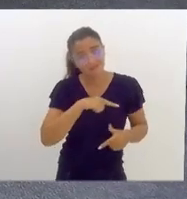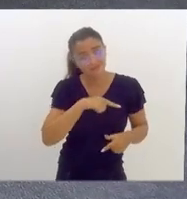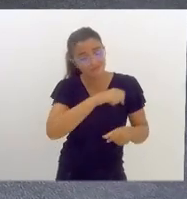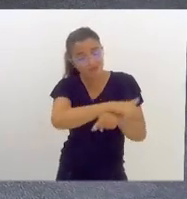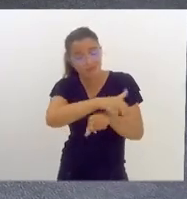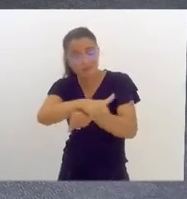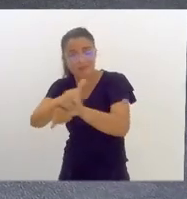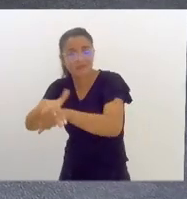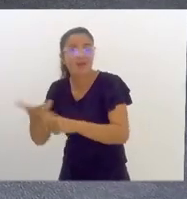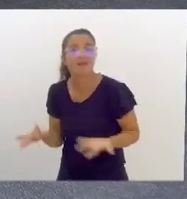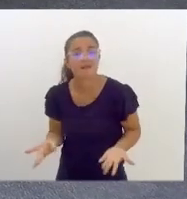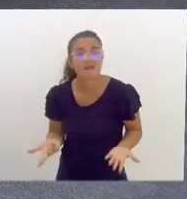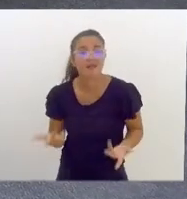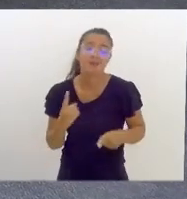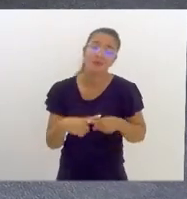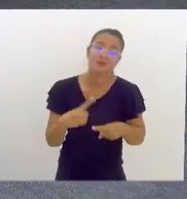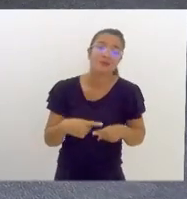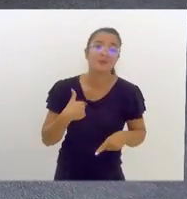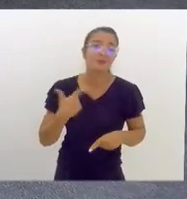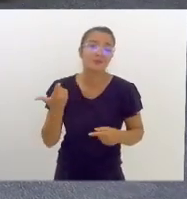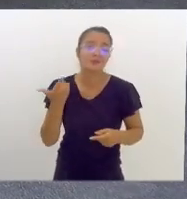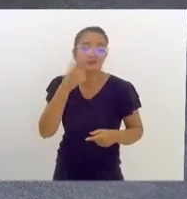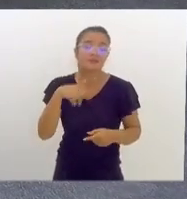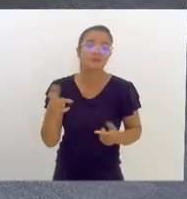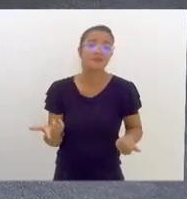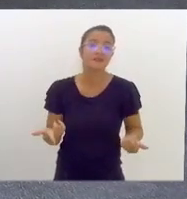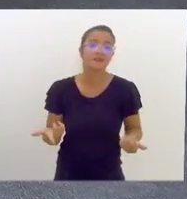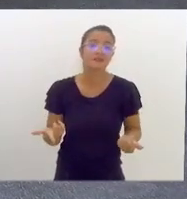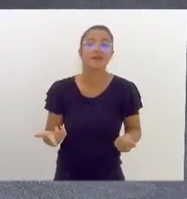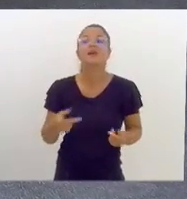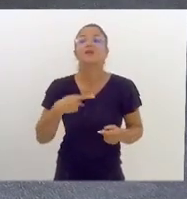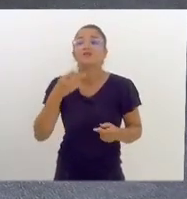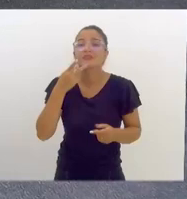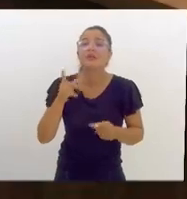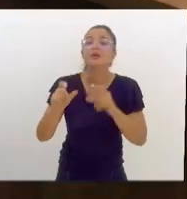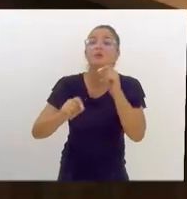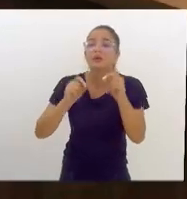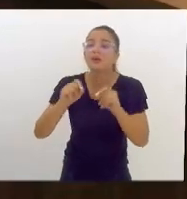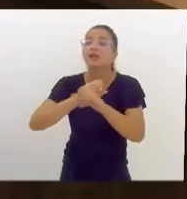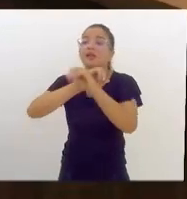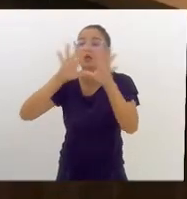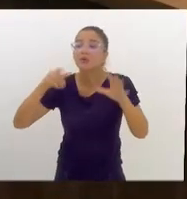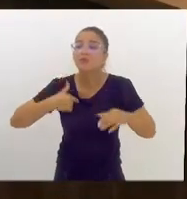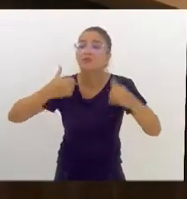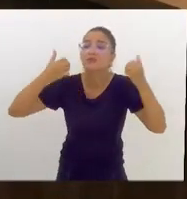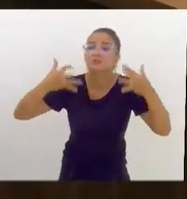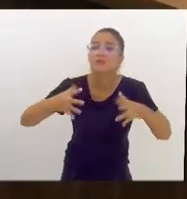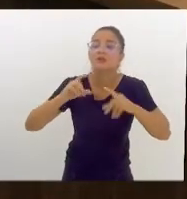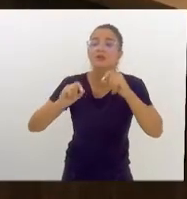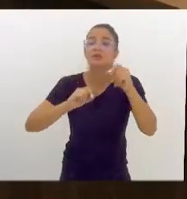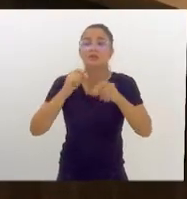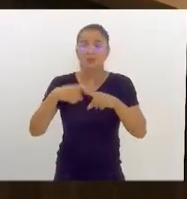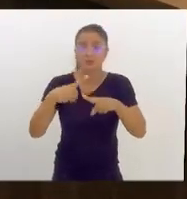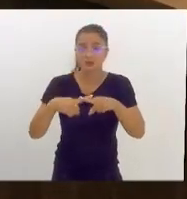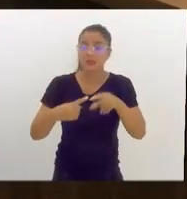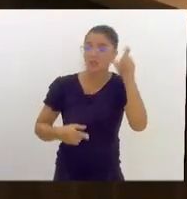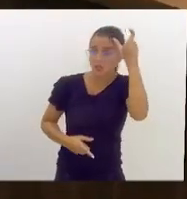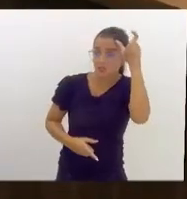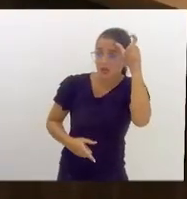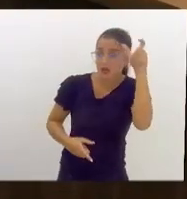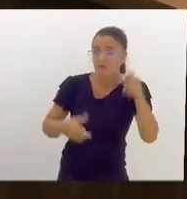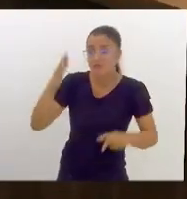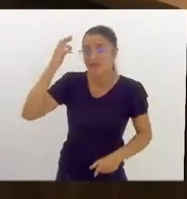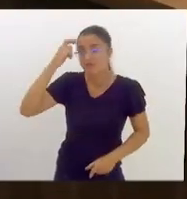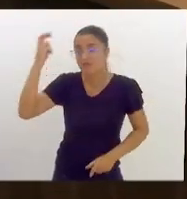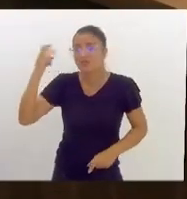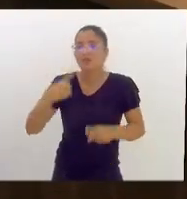depois foram sancionadas e tinham um vício de iniciativa. Eu só estou querendo deixar claro isso aqui, porque o diabo só é sábio, desculpa essa expressão, porque